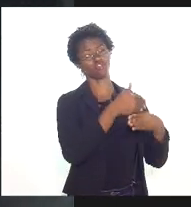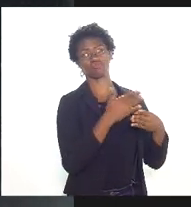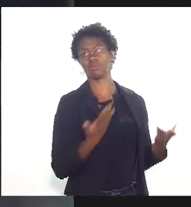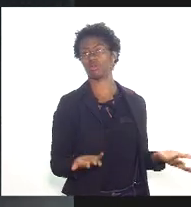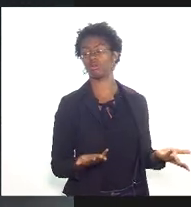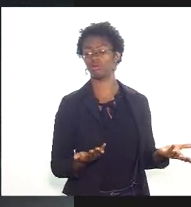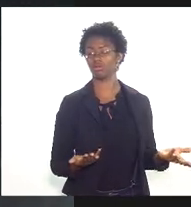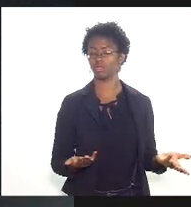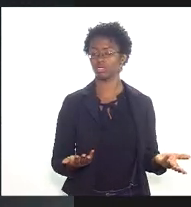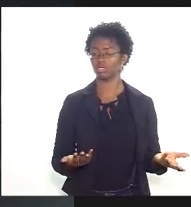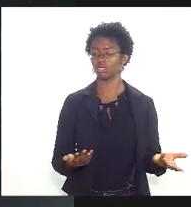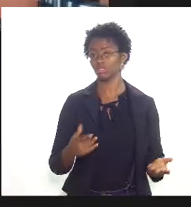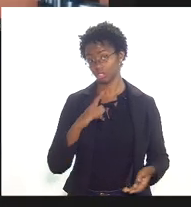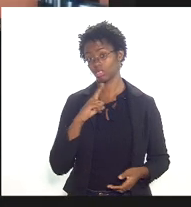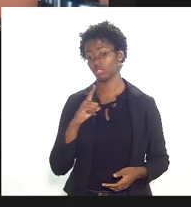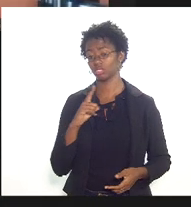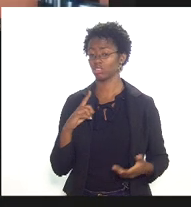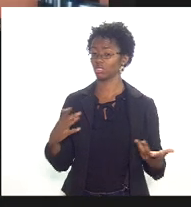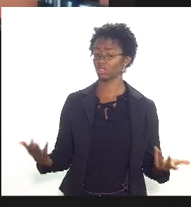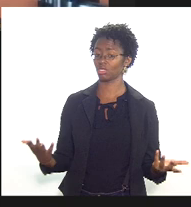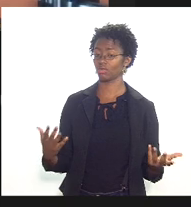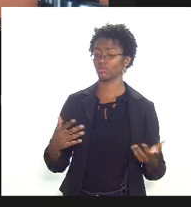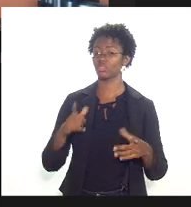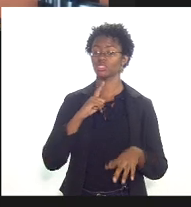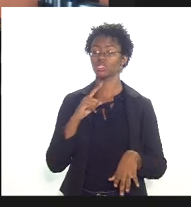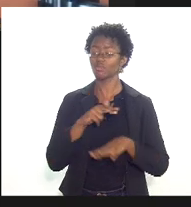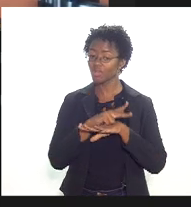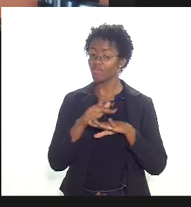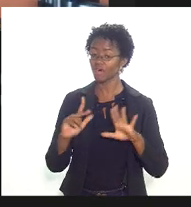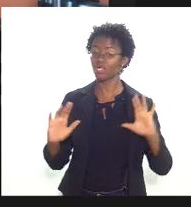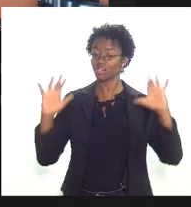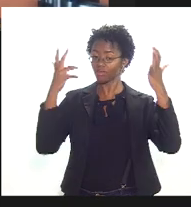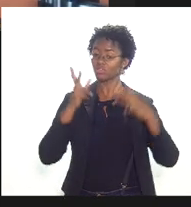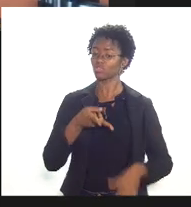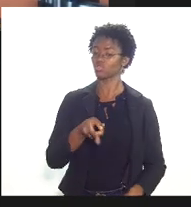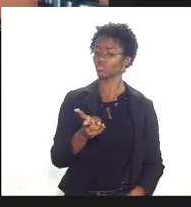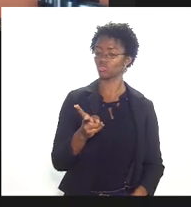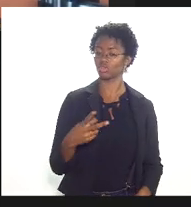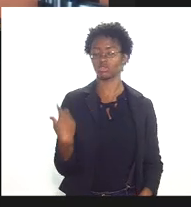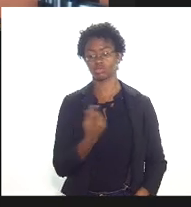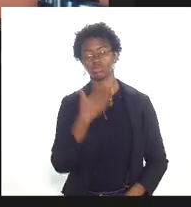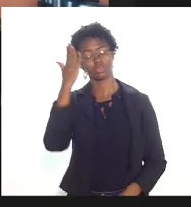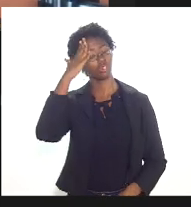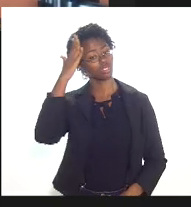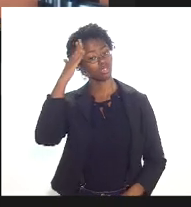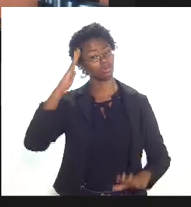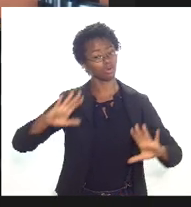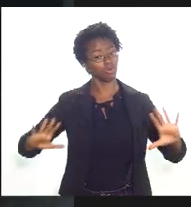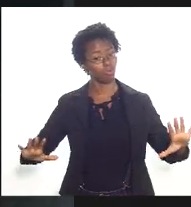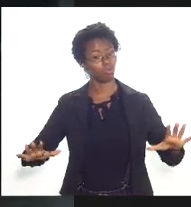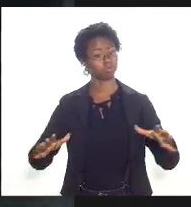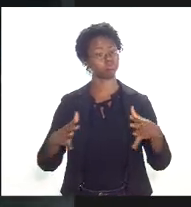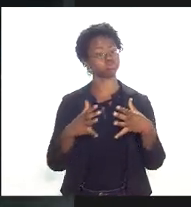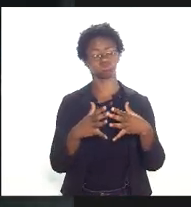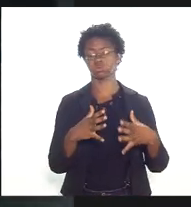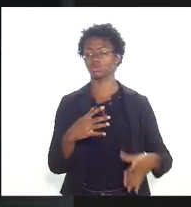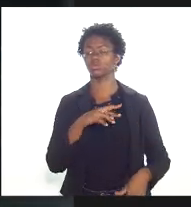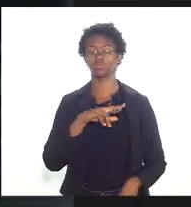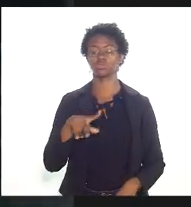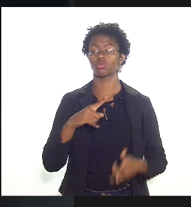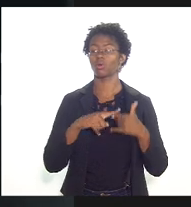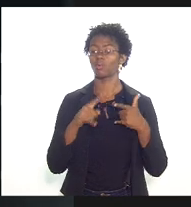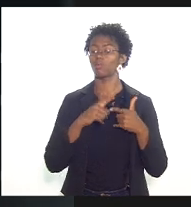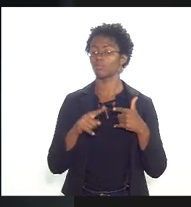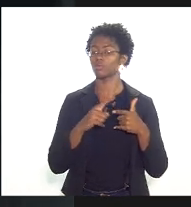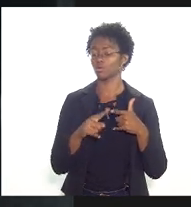conseguir alguma ajuda que tava na mão muitas funcionários e a todo momento nós sabemos que chegou a relação é o maior problema